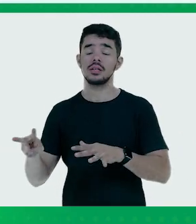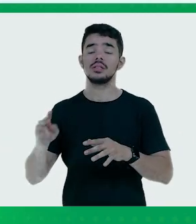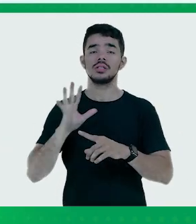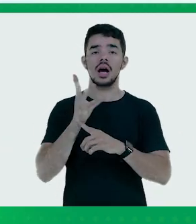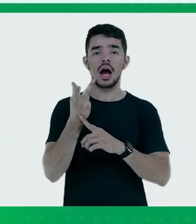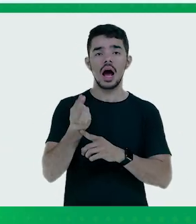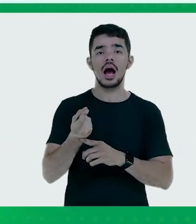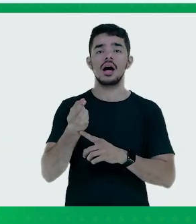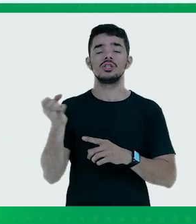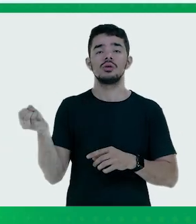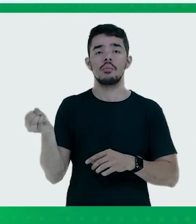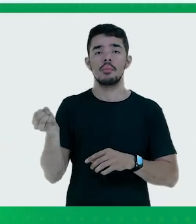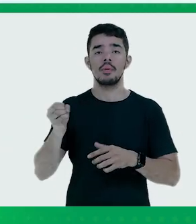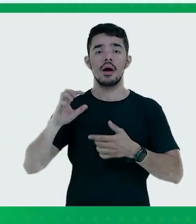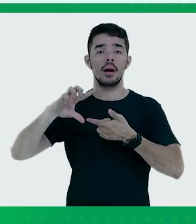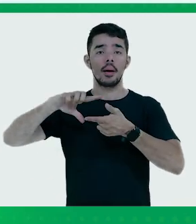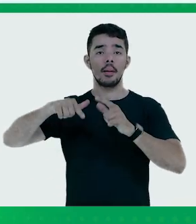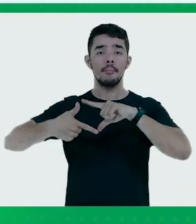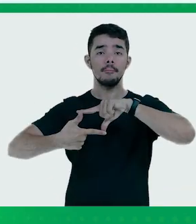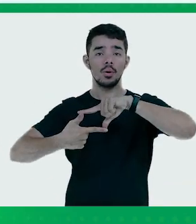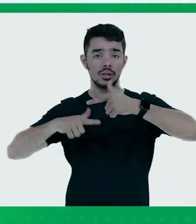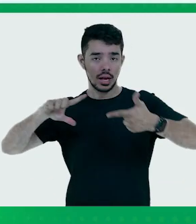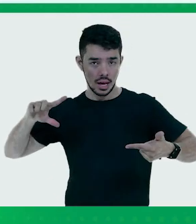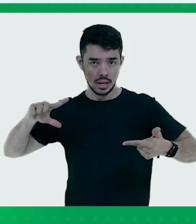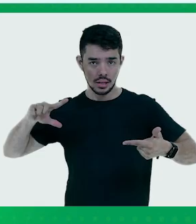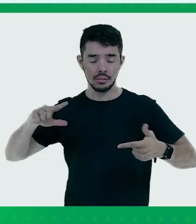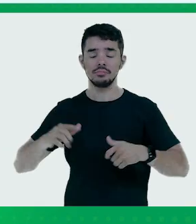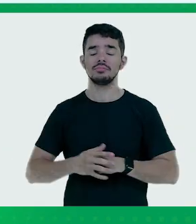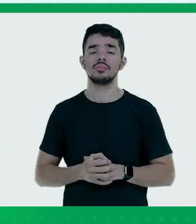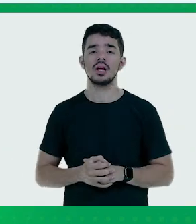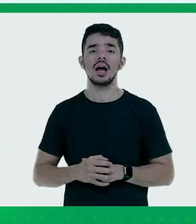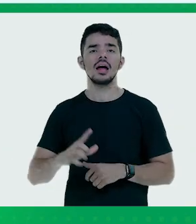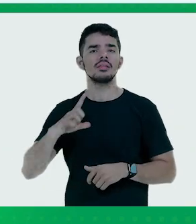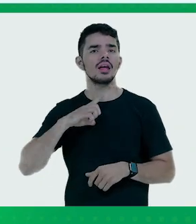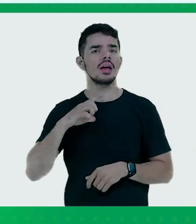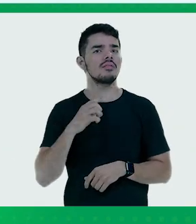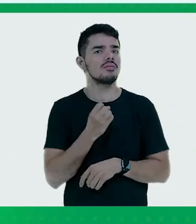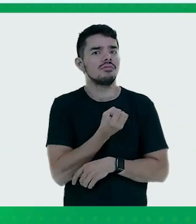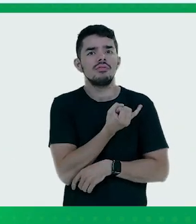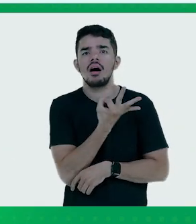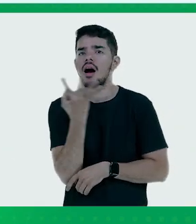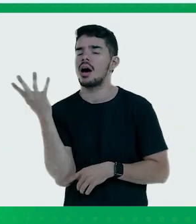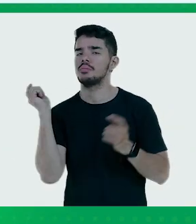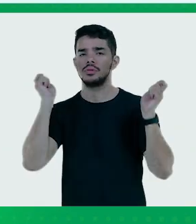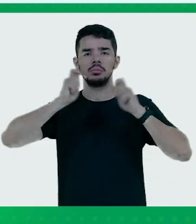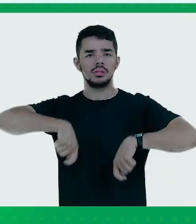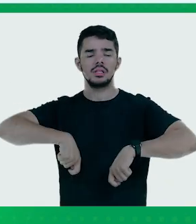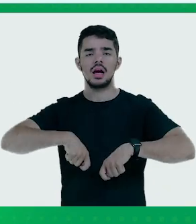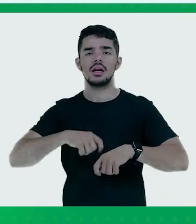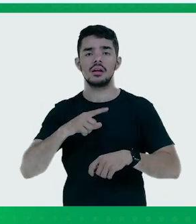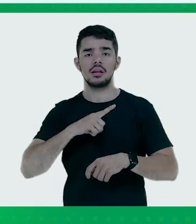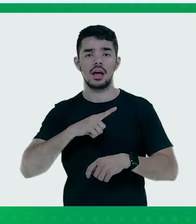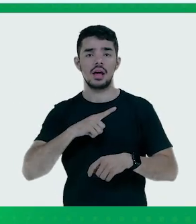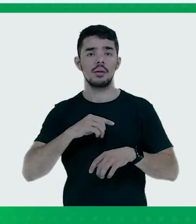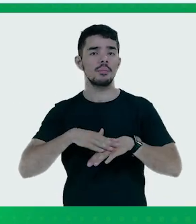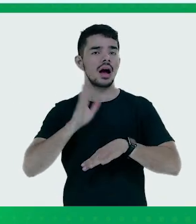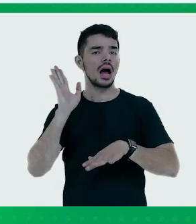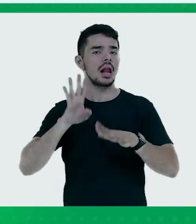de 1922, porque abriu ali um leque de possibilidades para que se houvesse